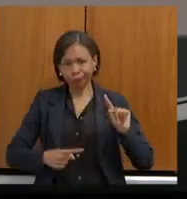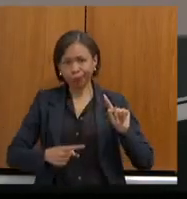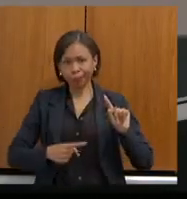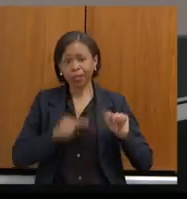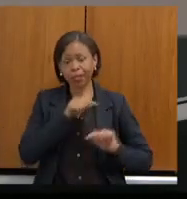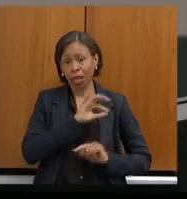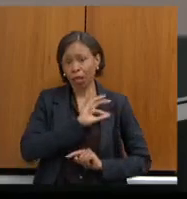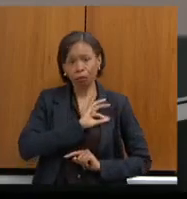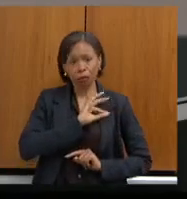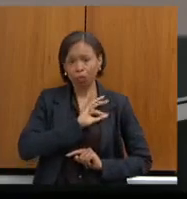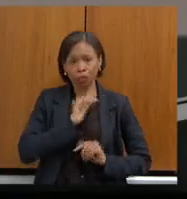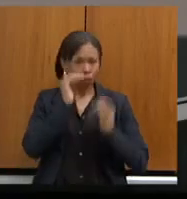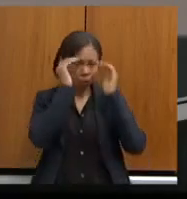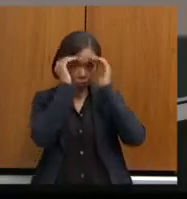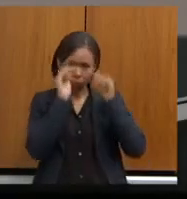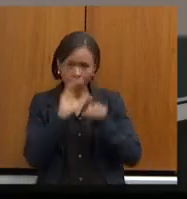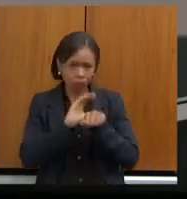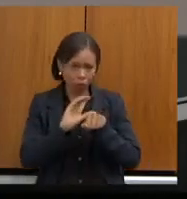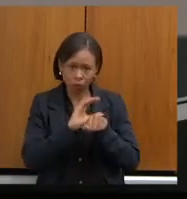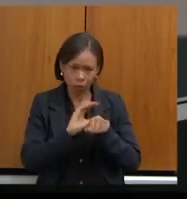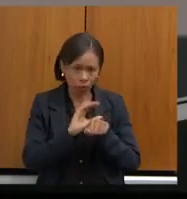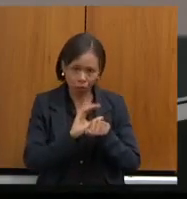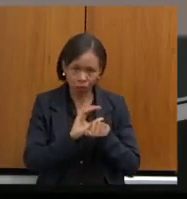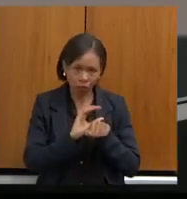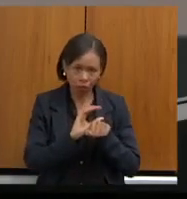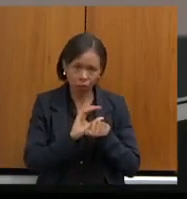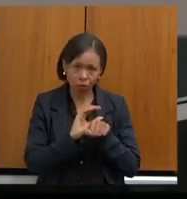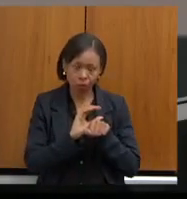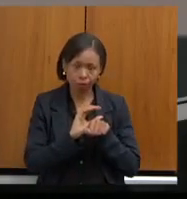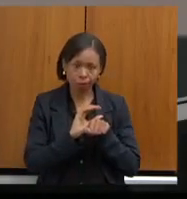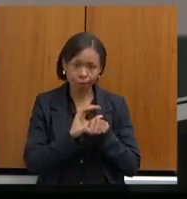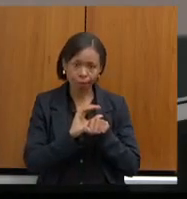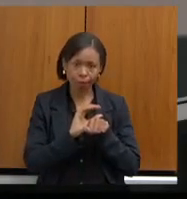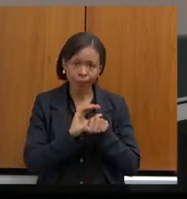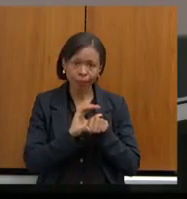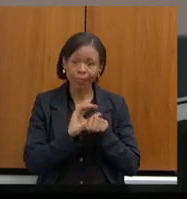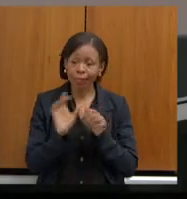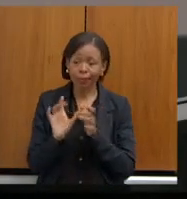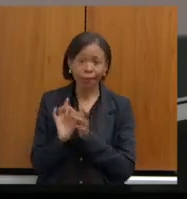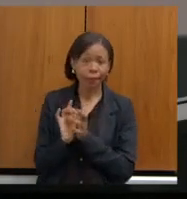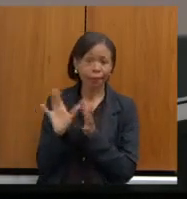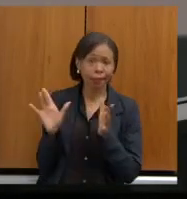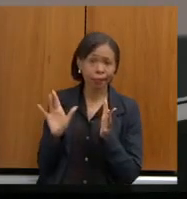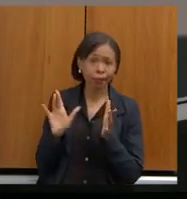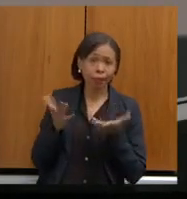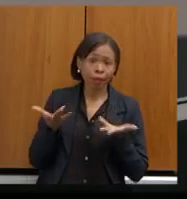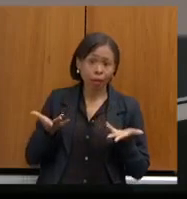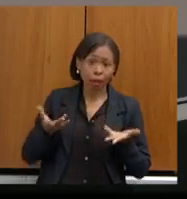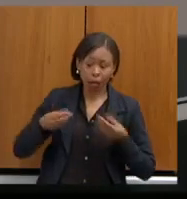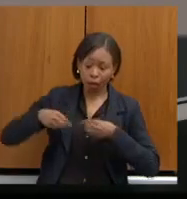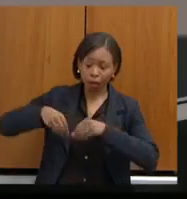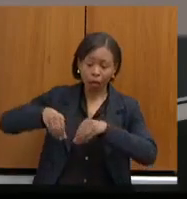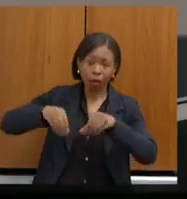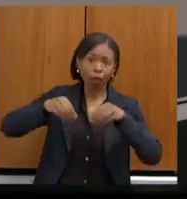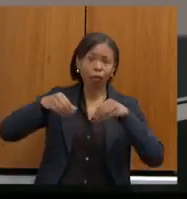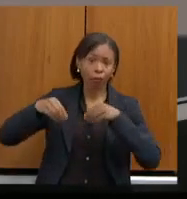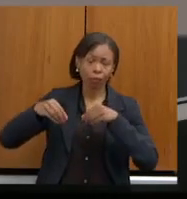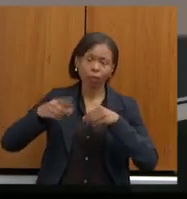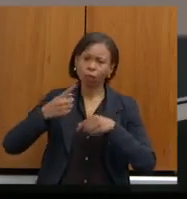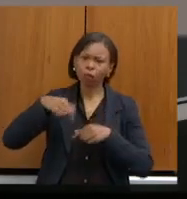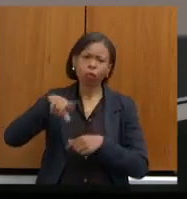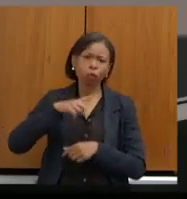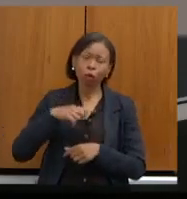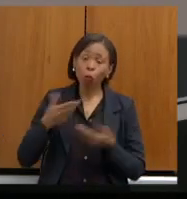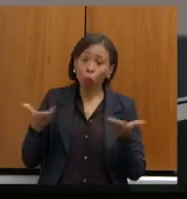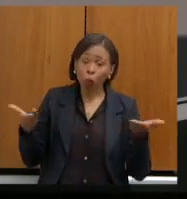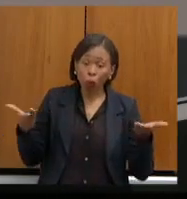valer a constituição brasileira que dá o direito à propriedade tão Nós estamos vendo isso aí